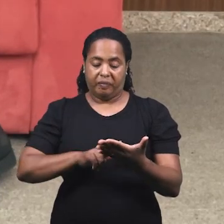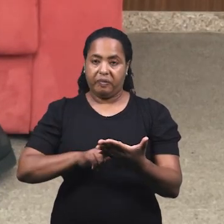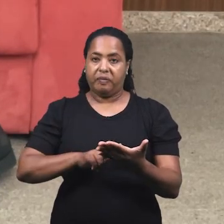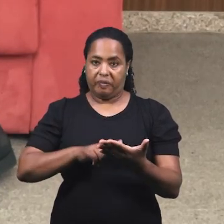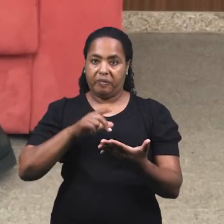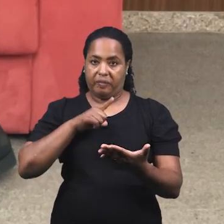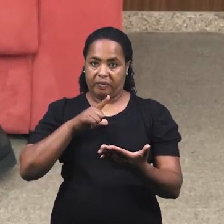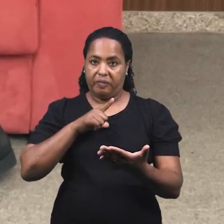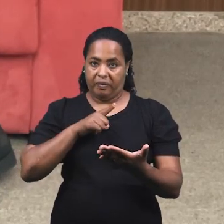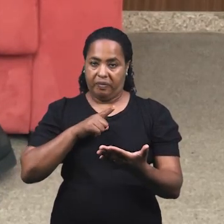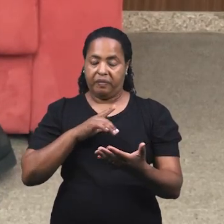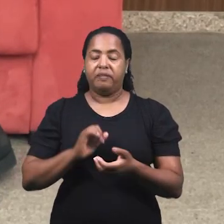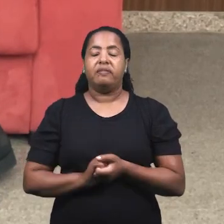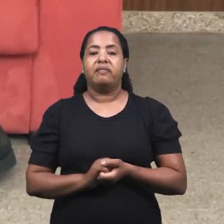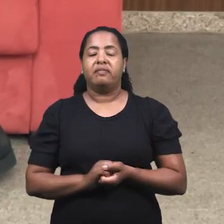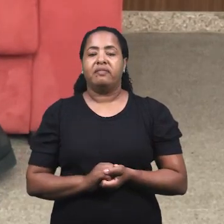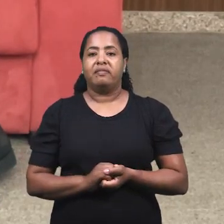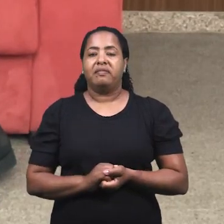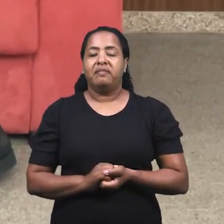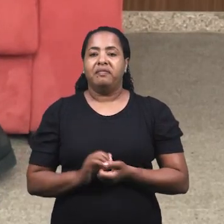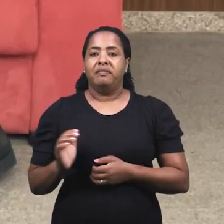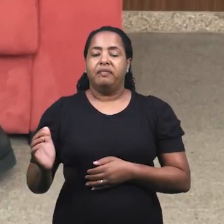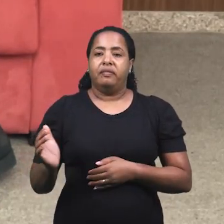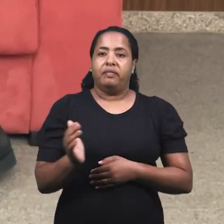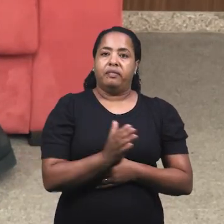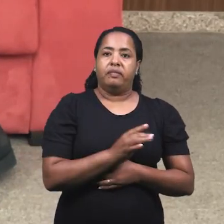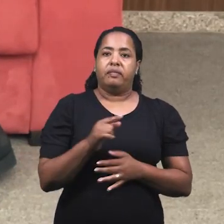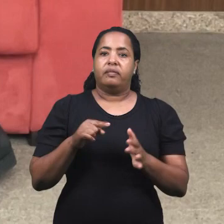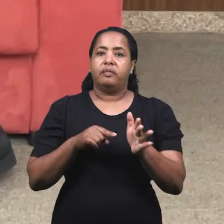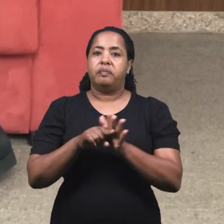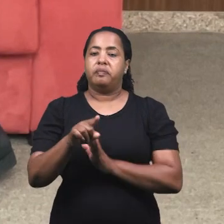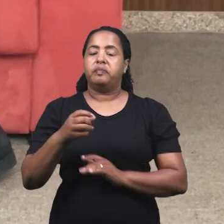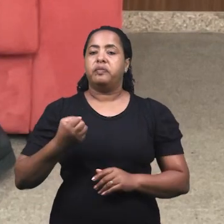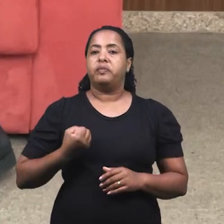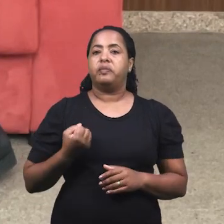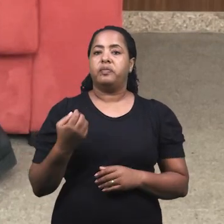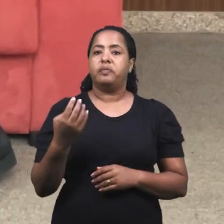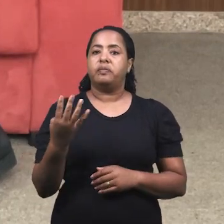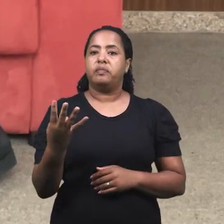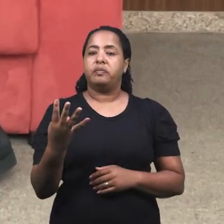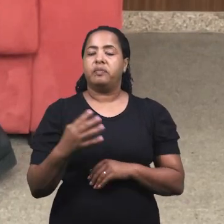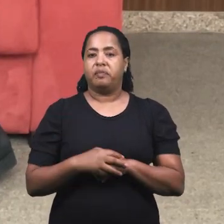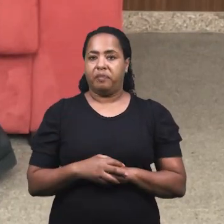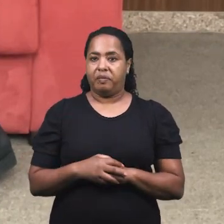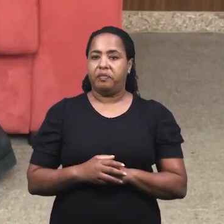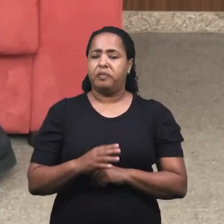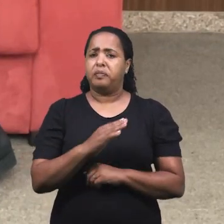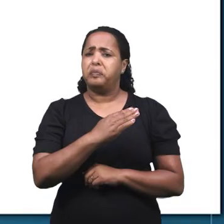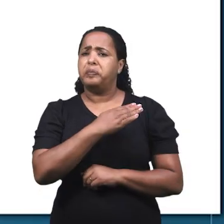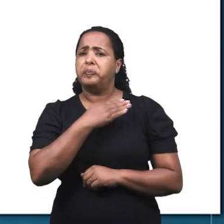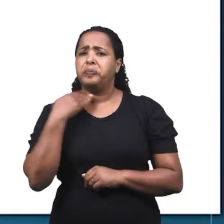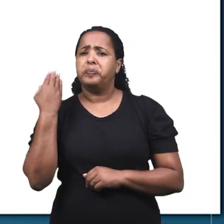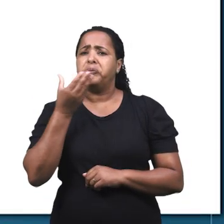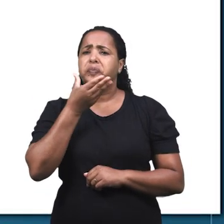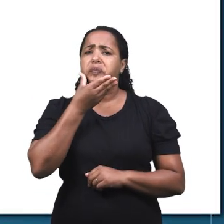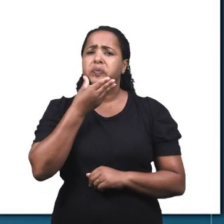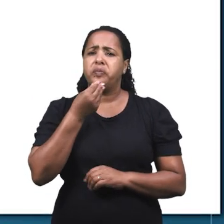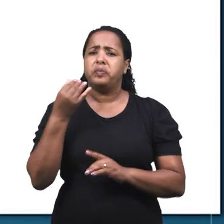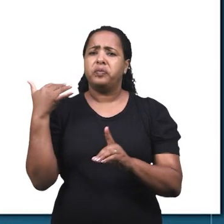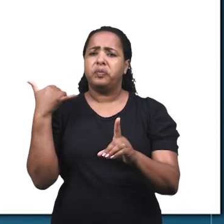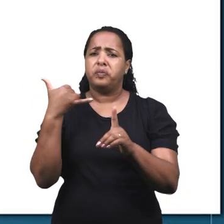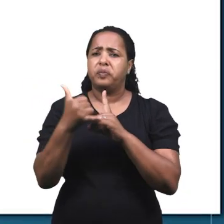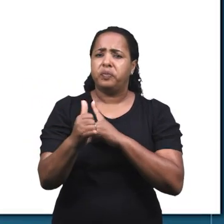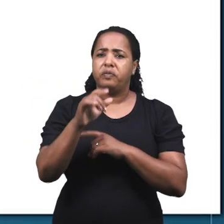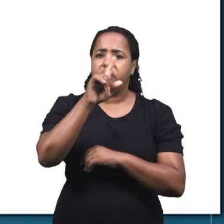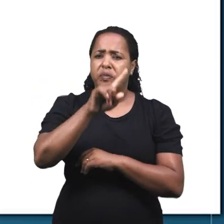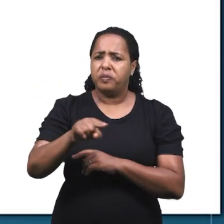cumpre. Louvado seja o nome do nosso Deus. Muito bem, vamos então agora à pergunta de número 4. A morte